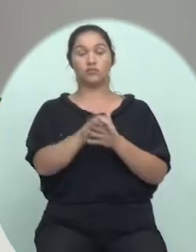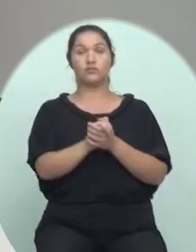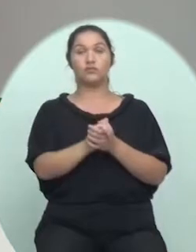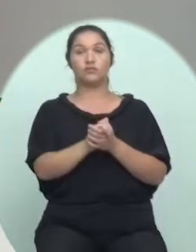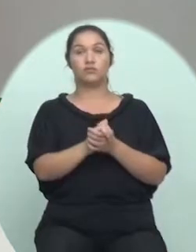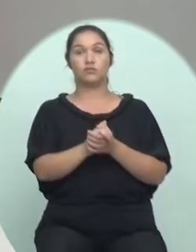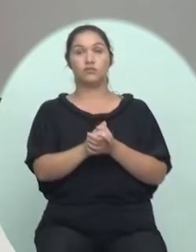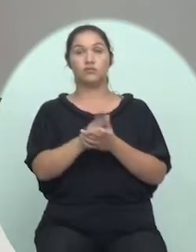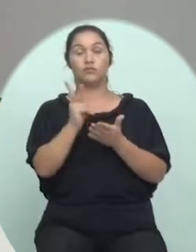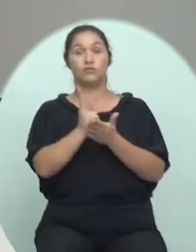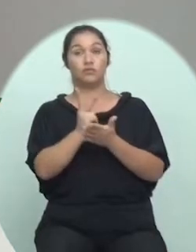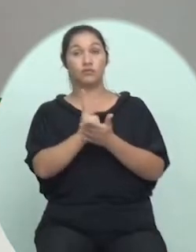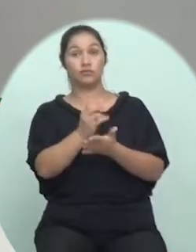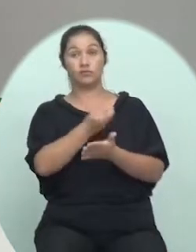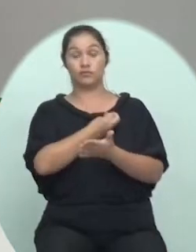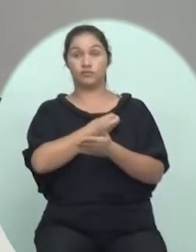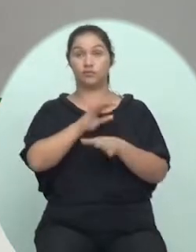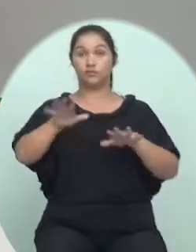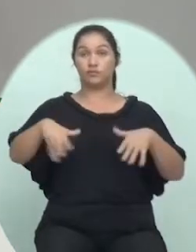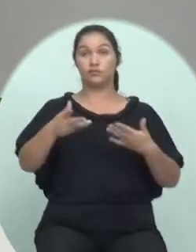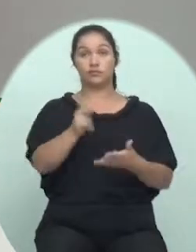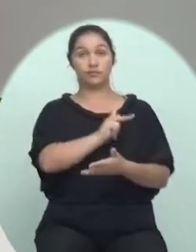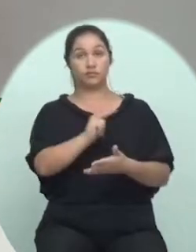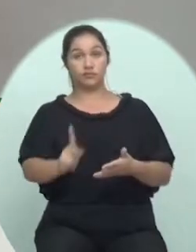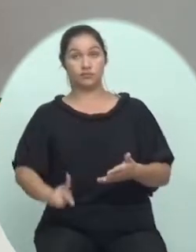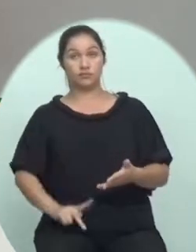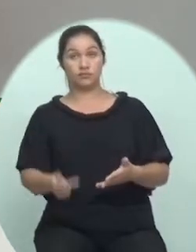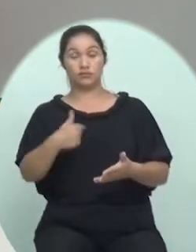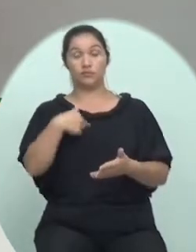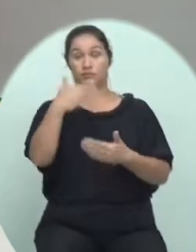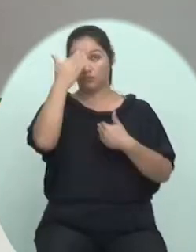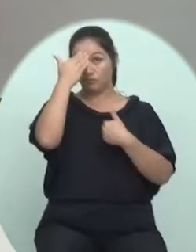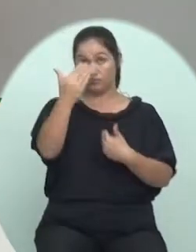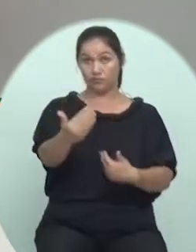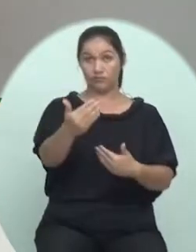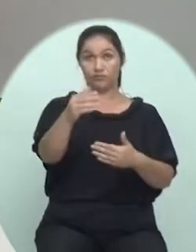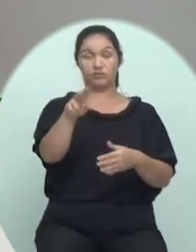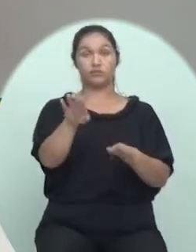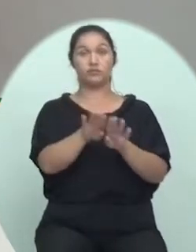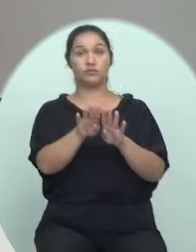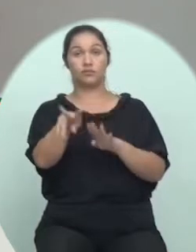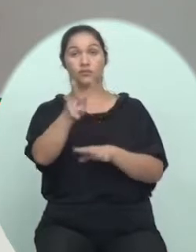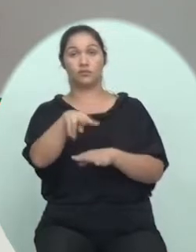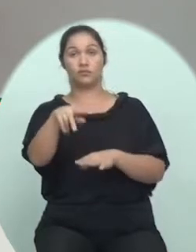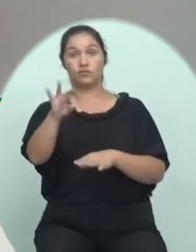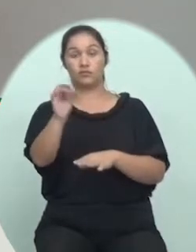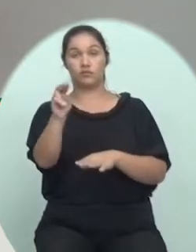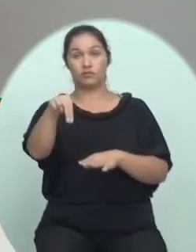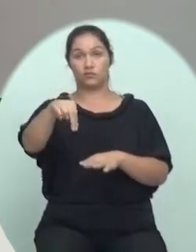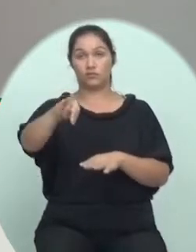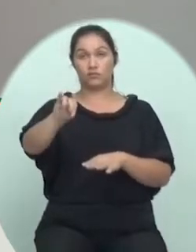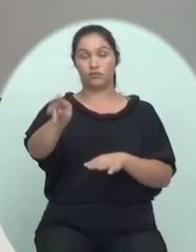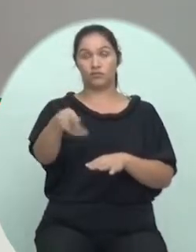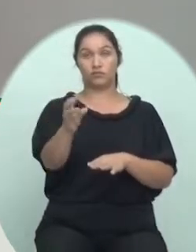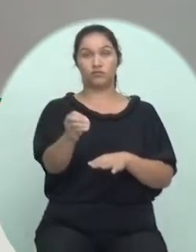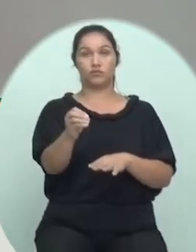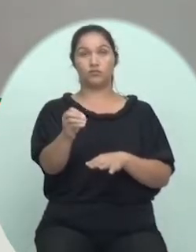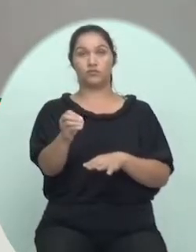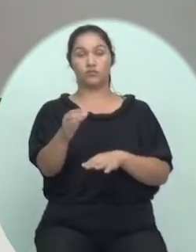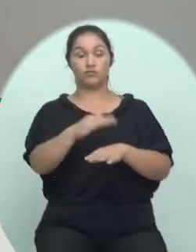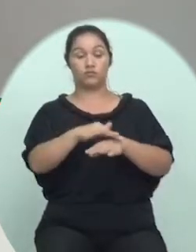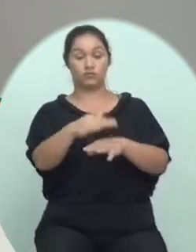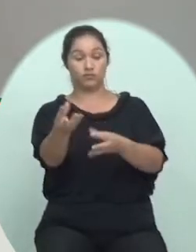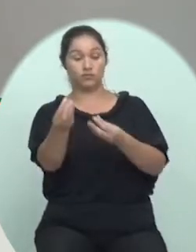presença. Senhor presidente, agradeço também o vereador Toninho, que muito gentilmente acabou cedendo o seu tempo para